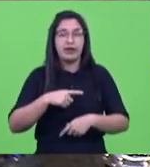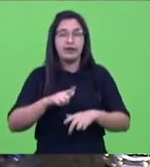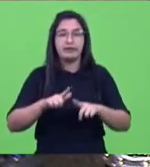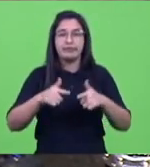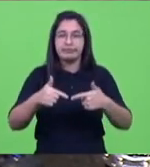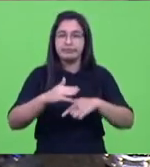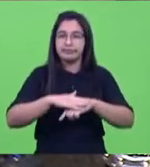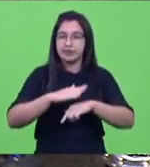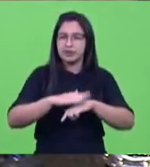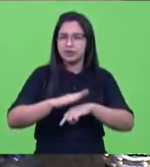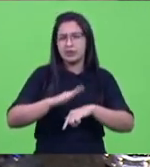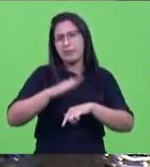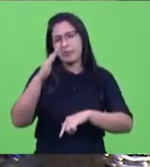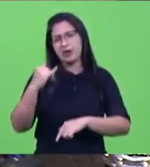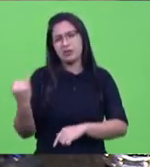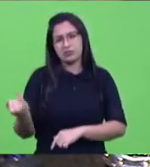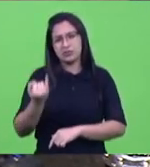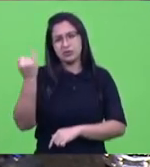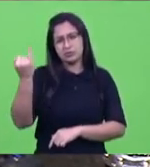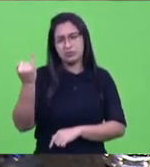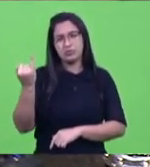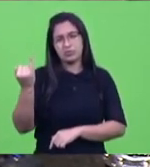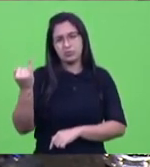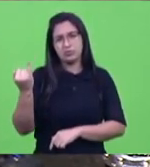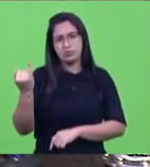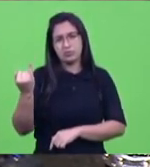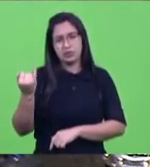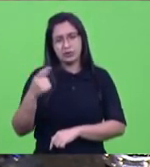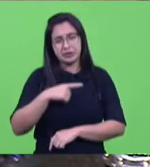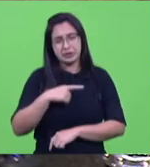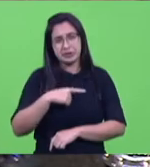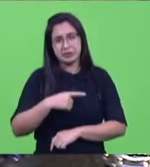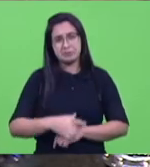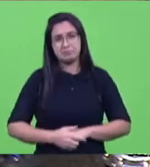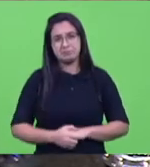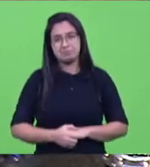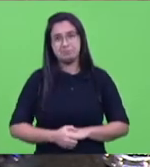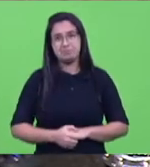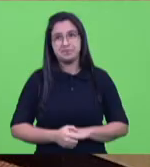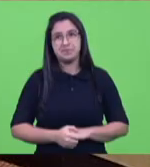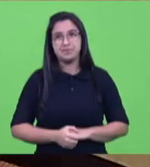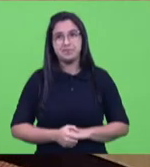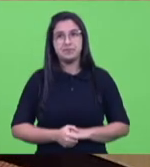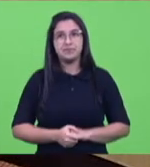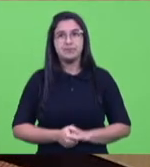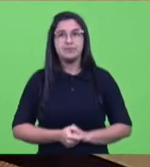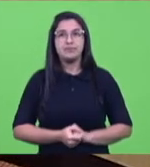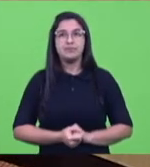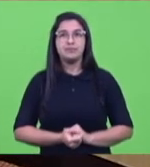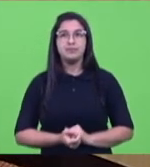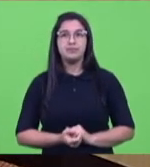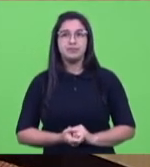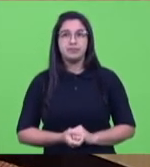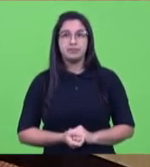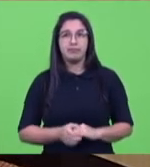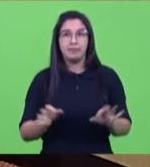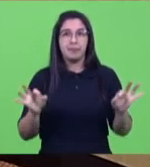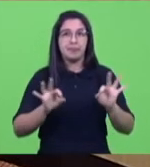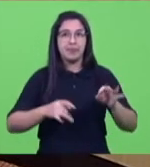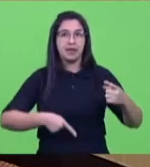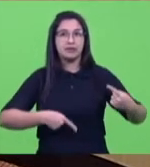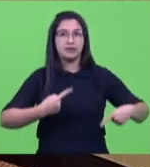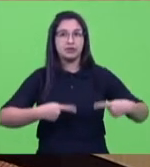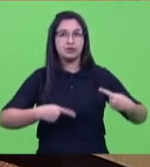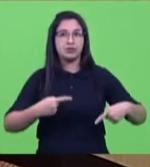mais importantes do que tirar cavalo atolado. Obrigado, presidente. Não havendo mais quem queira discutir